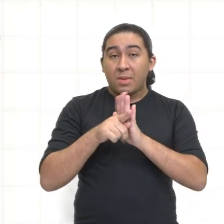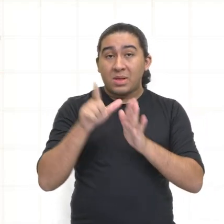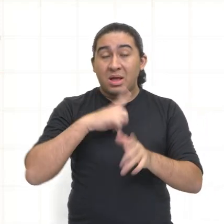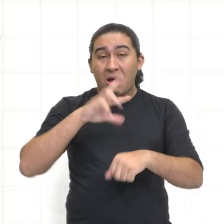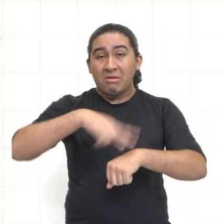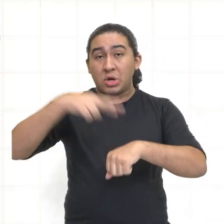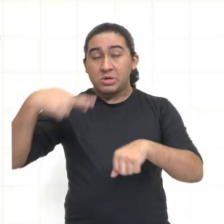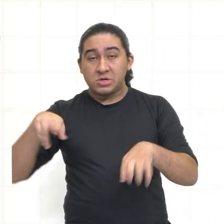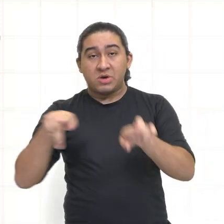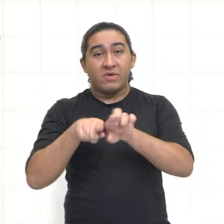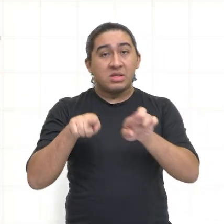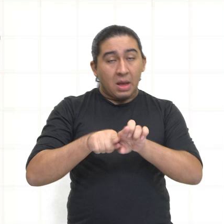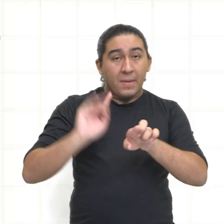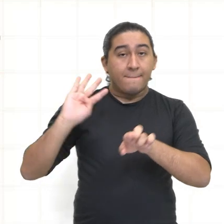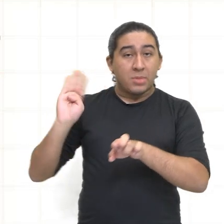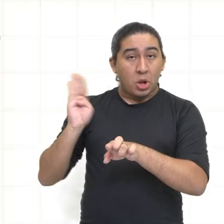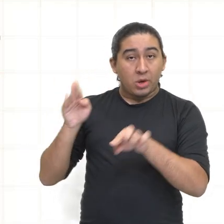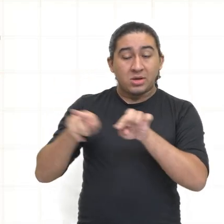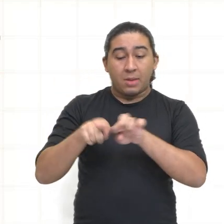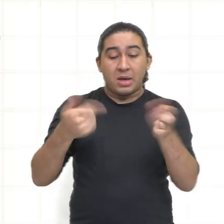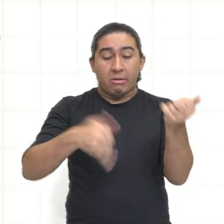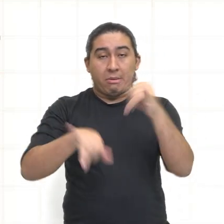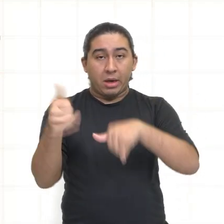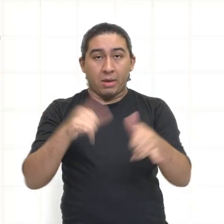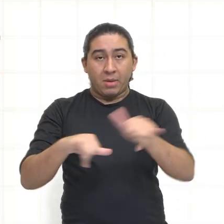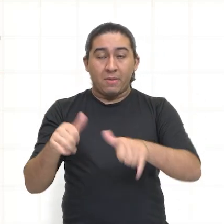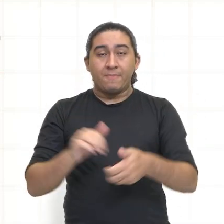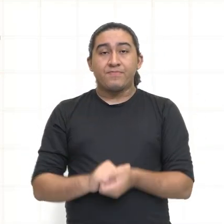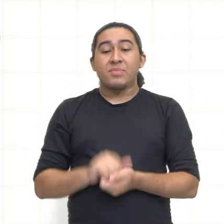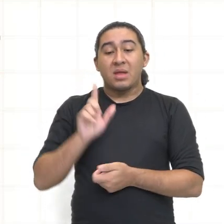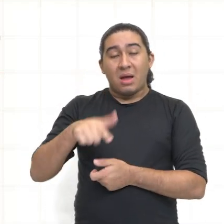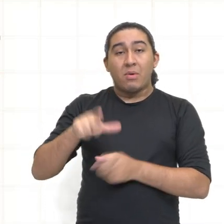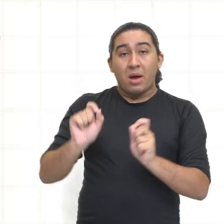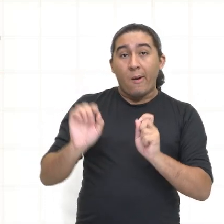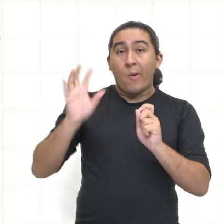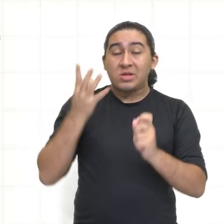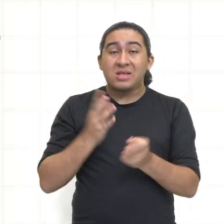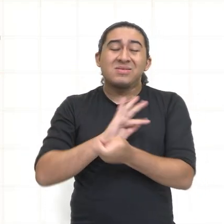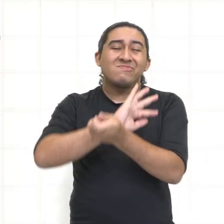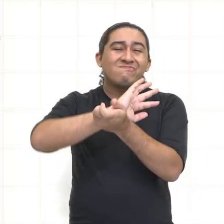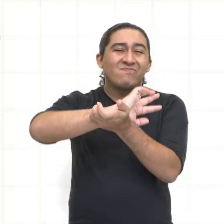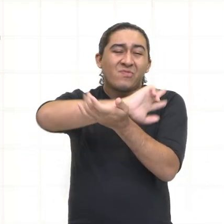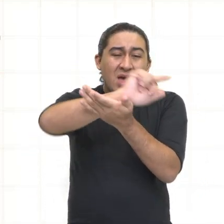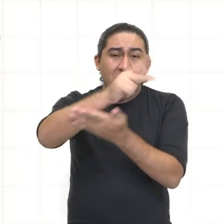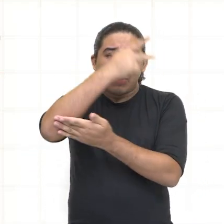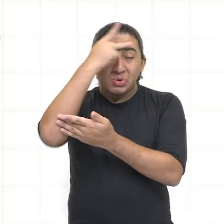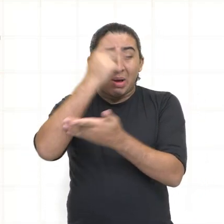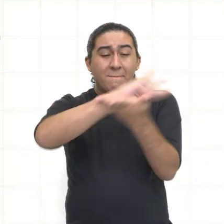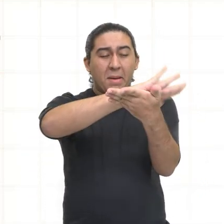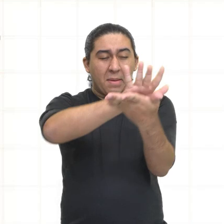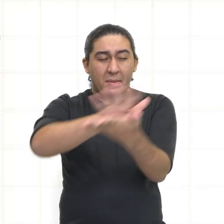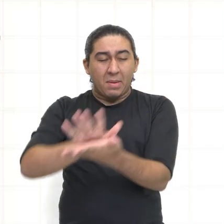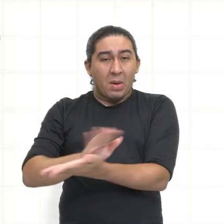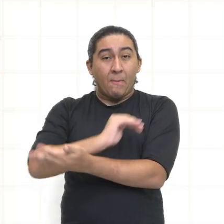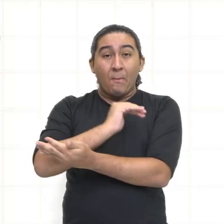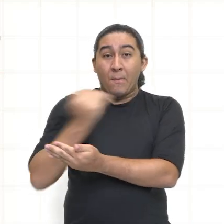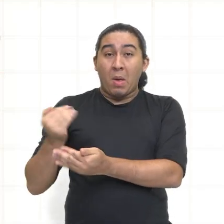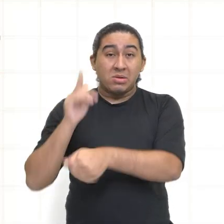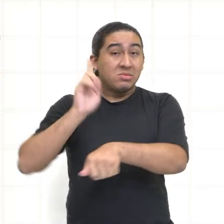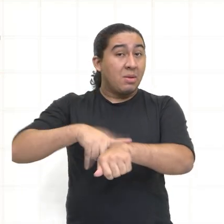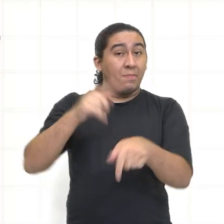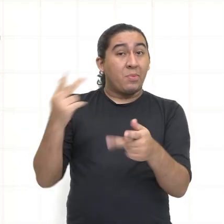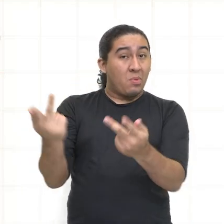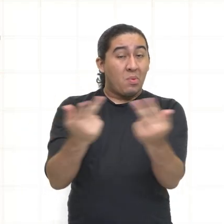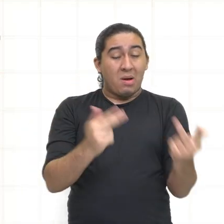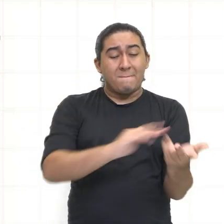nucleares, biológicas e químicas, ou seja, uma arma que vai ocasionar a morte de muitas pessoas ao mesmo tempo.